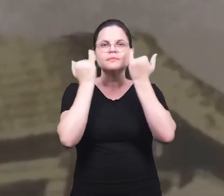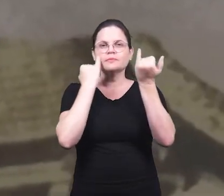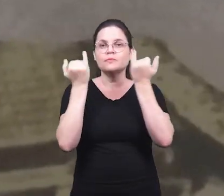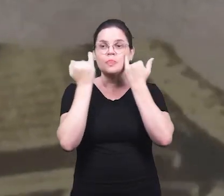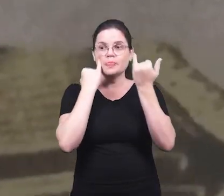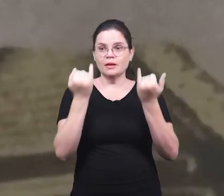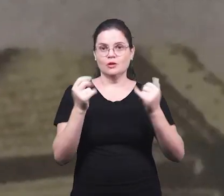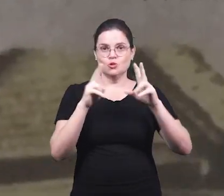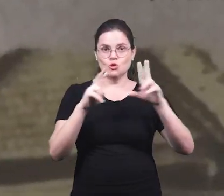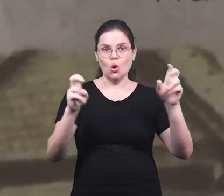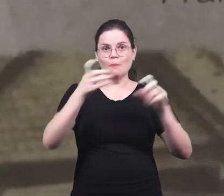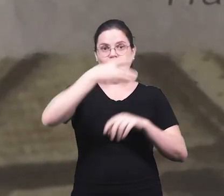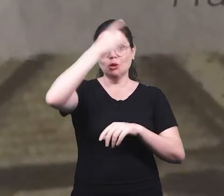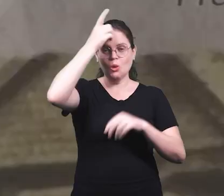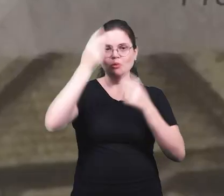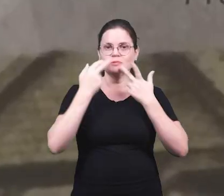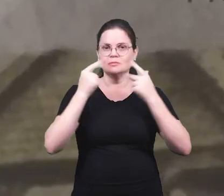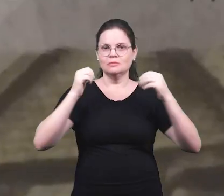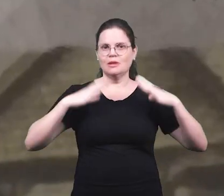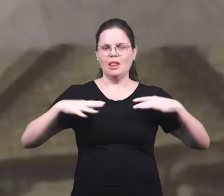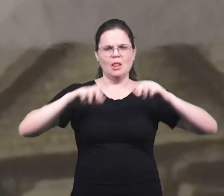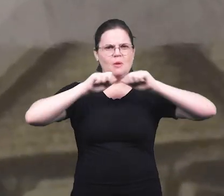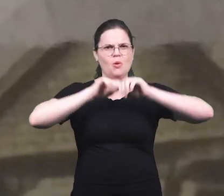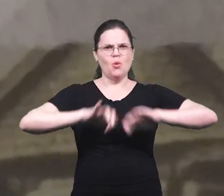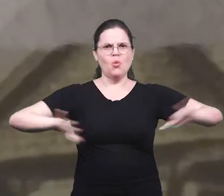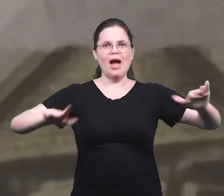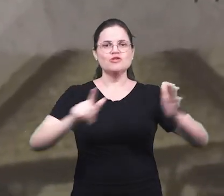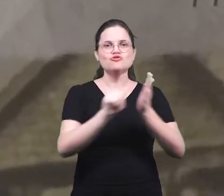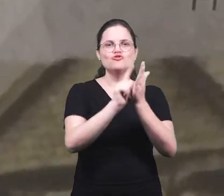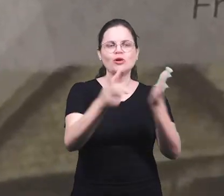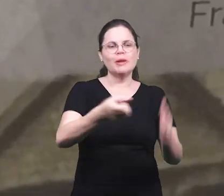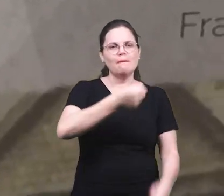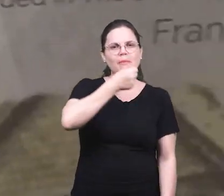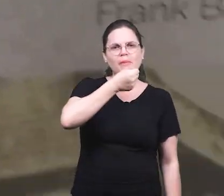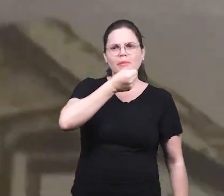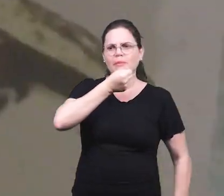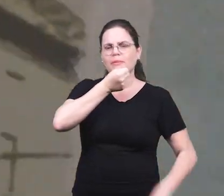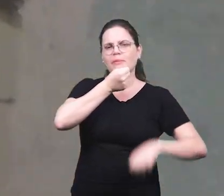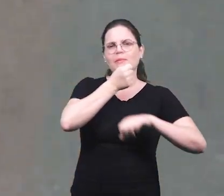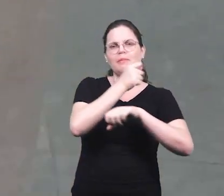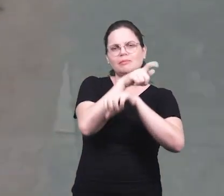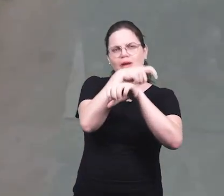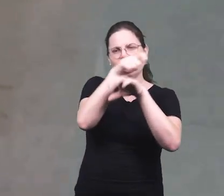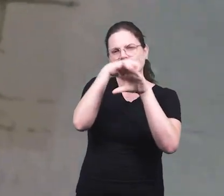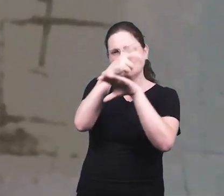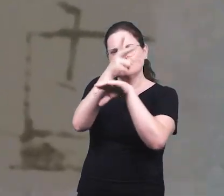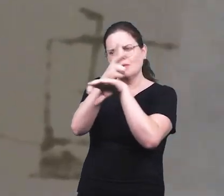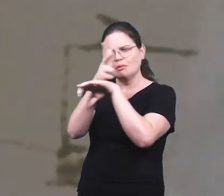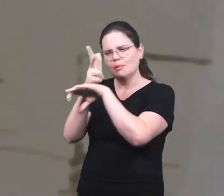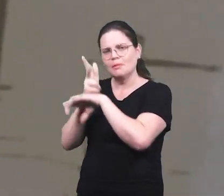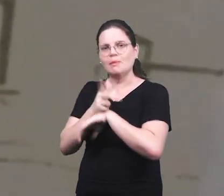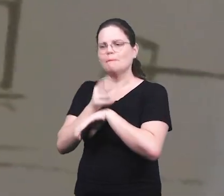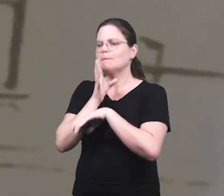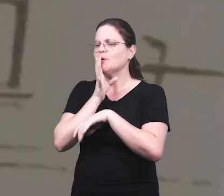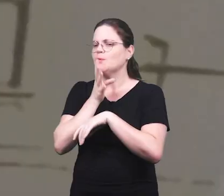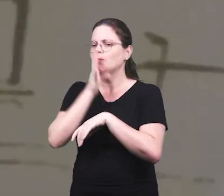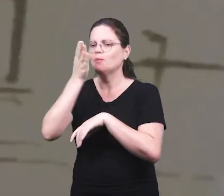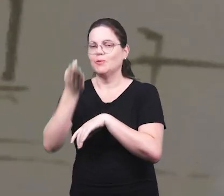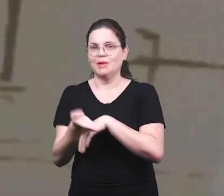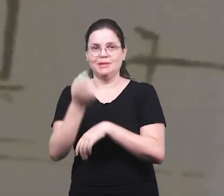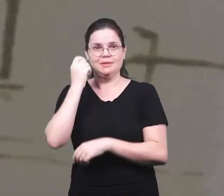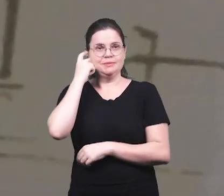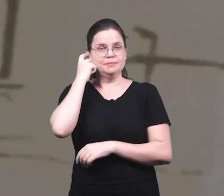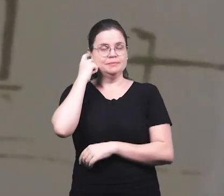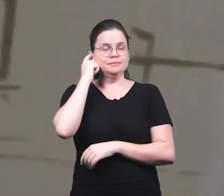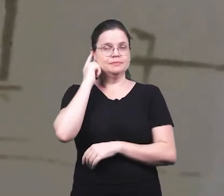vieram jornais de várias partes do mundo aqui para conhecer, e com isso os